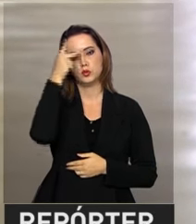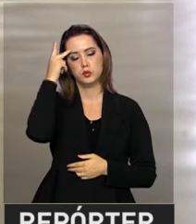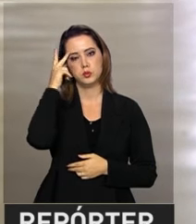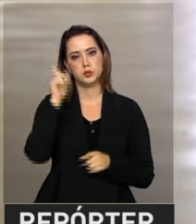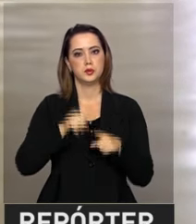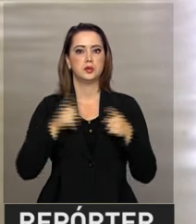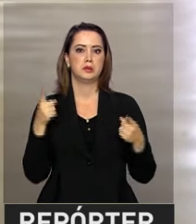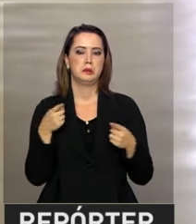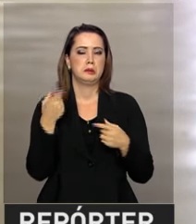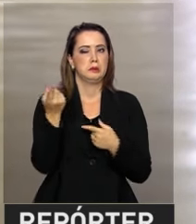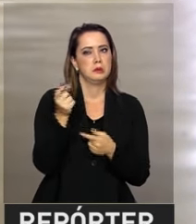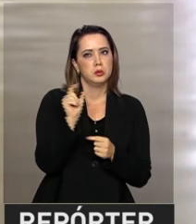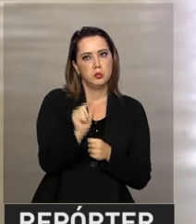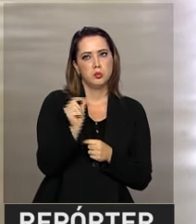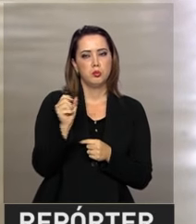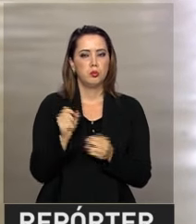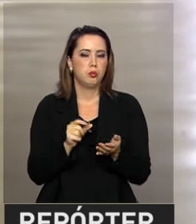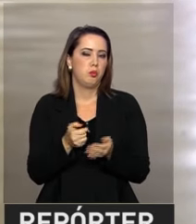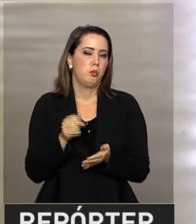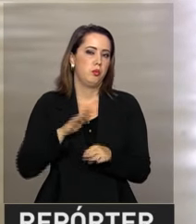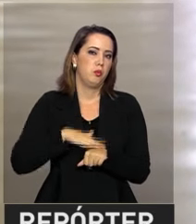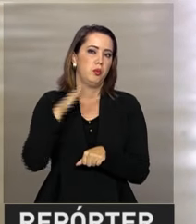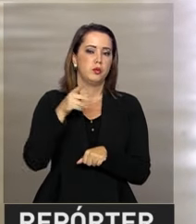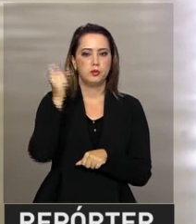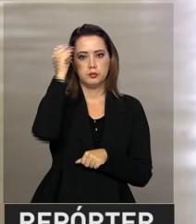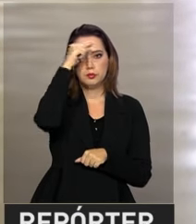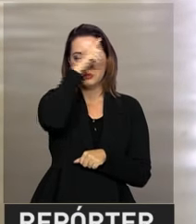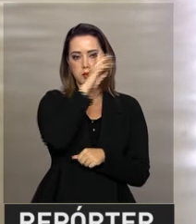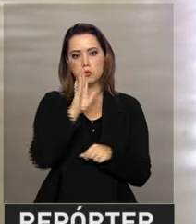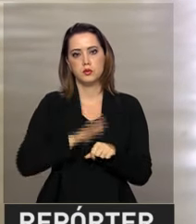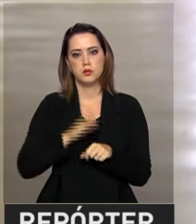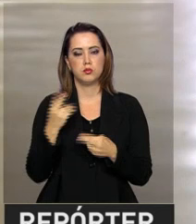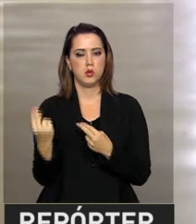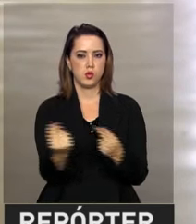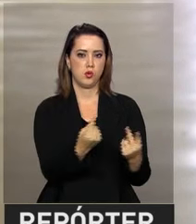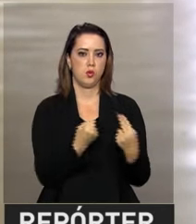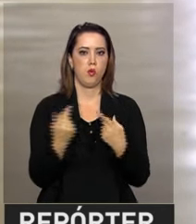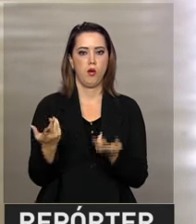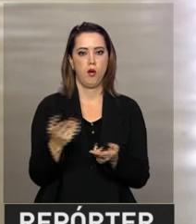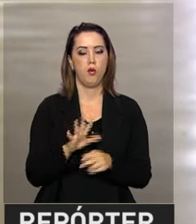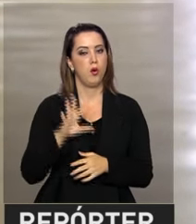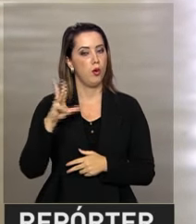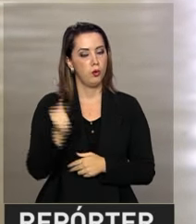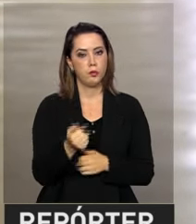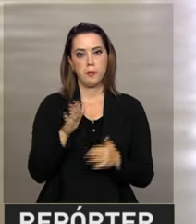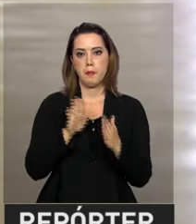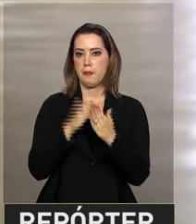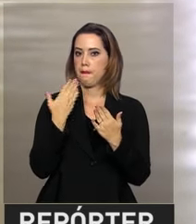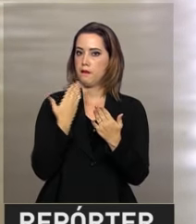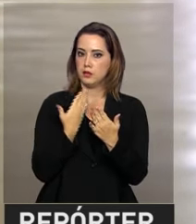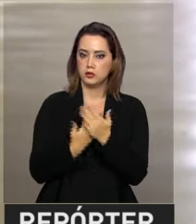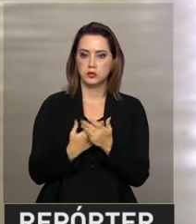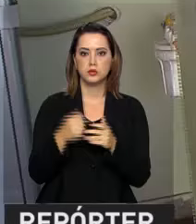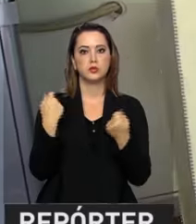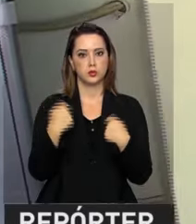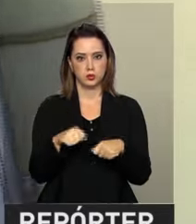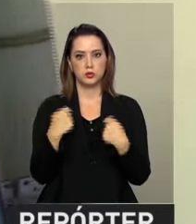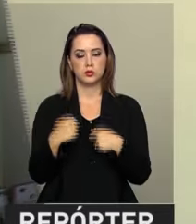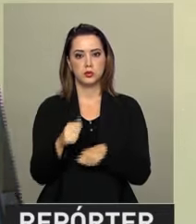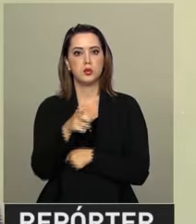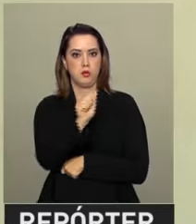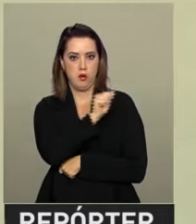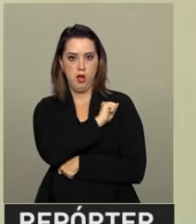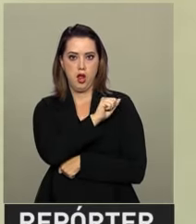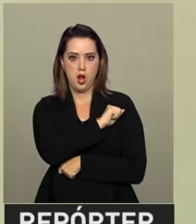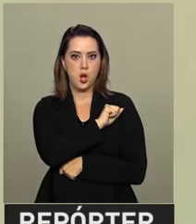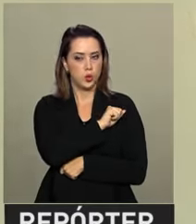algumas coisas com mais dificuldade, mas sempre. Então, tipo, toda escola tem que pegar alunos, tipo,